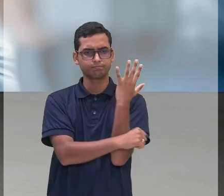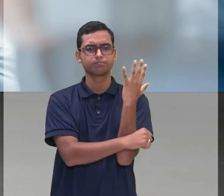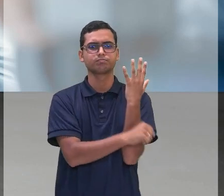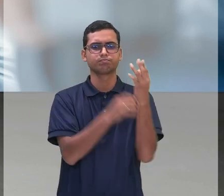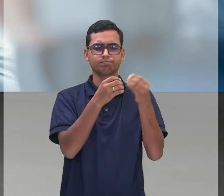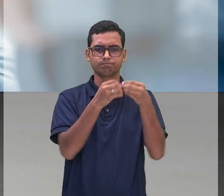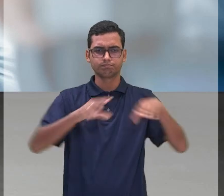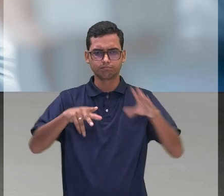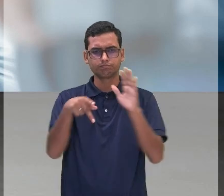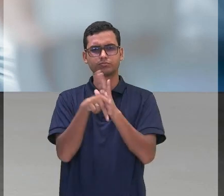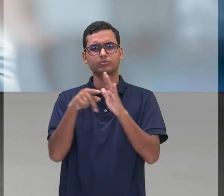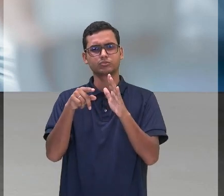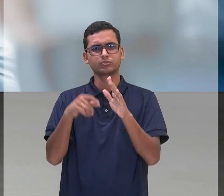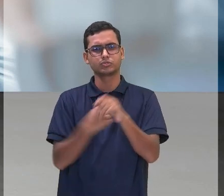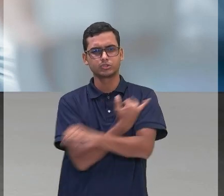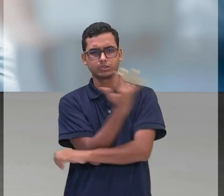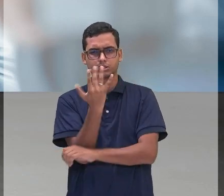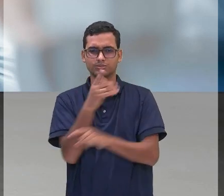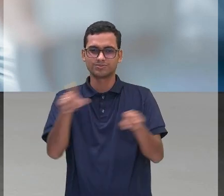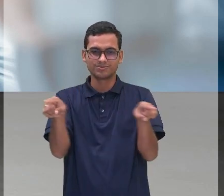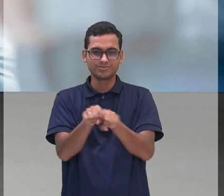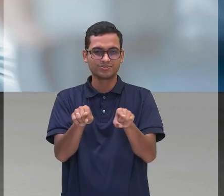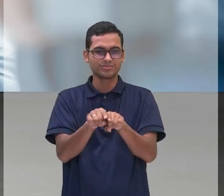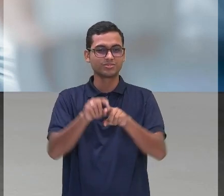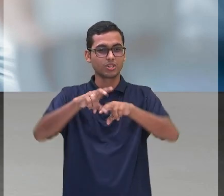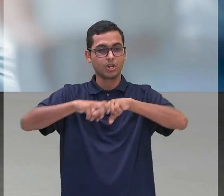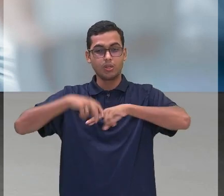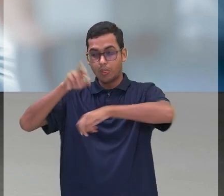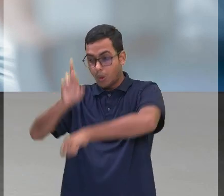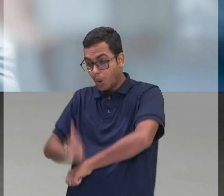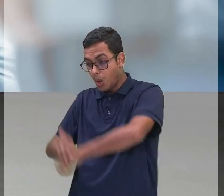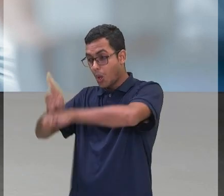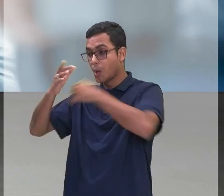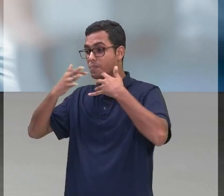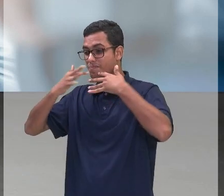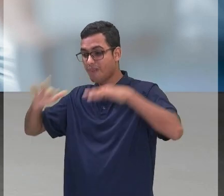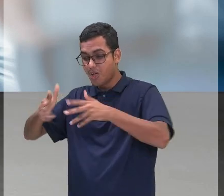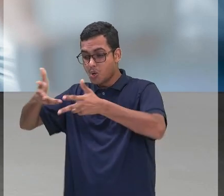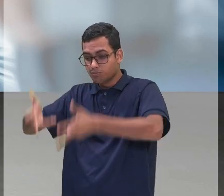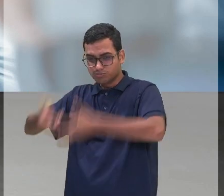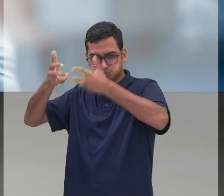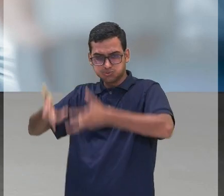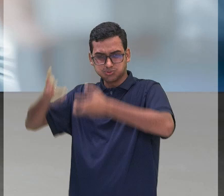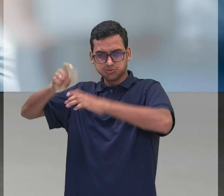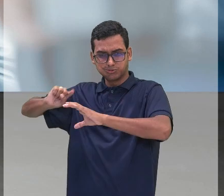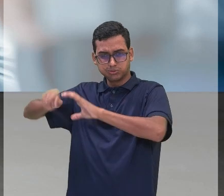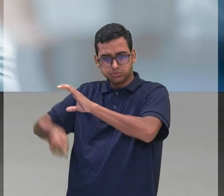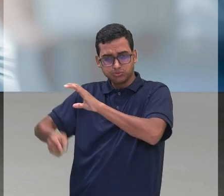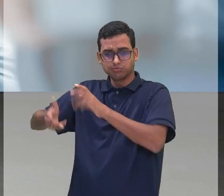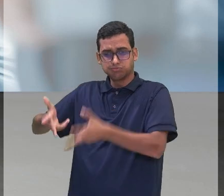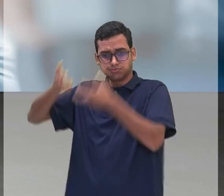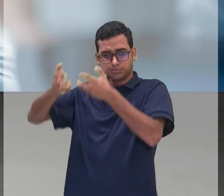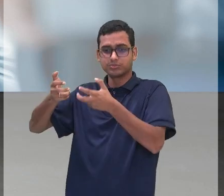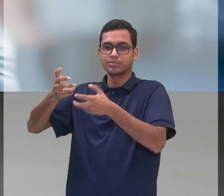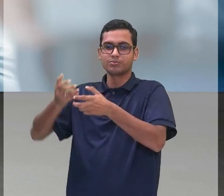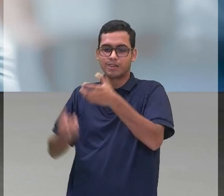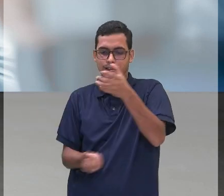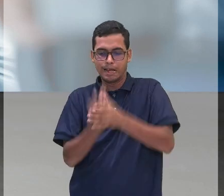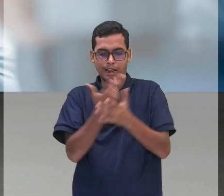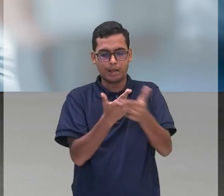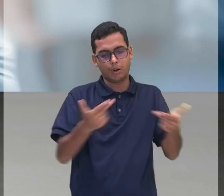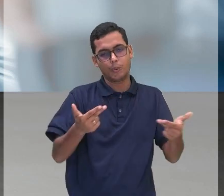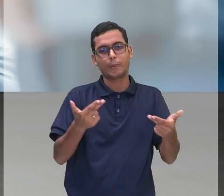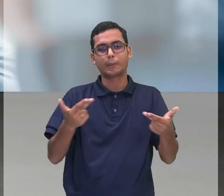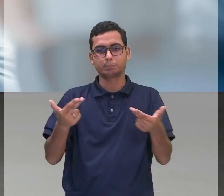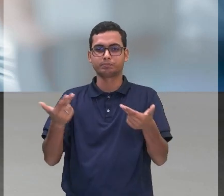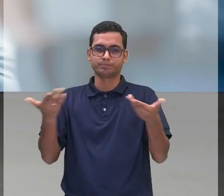impacto ambiental também, porque mais recursos naturais acabam sendo utilizados para a produção, né? Então, até nos dias de